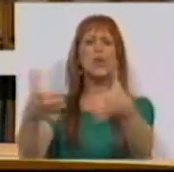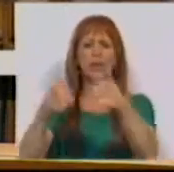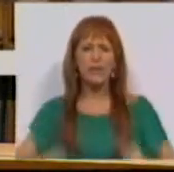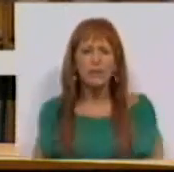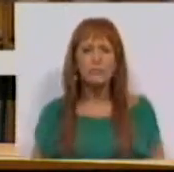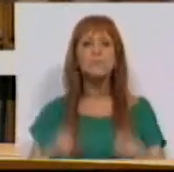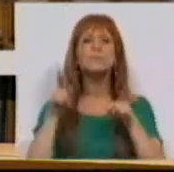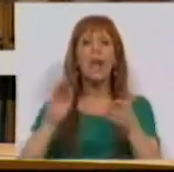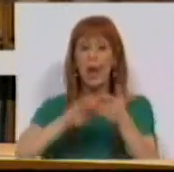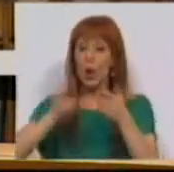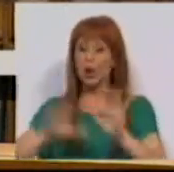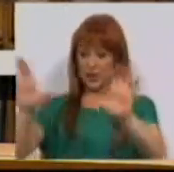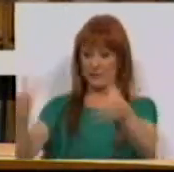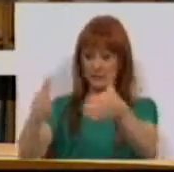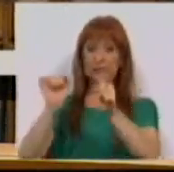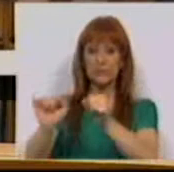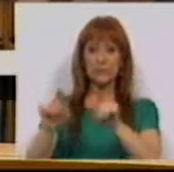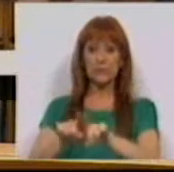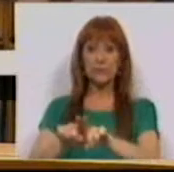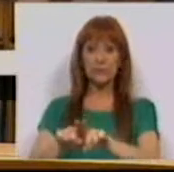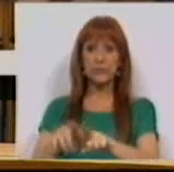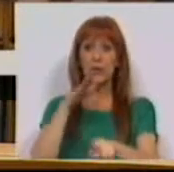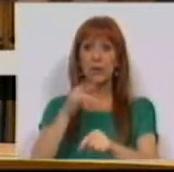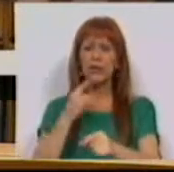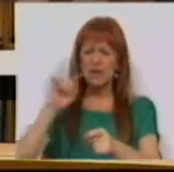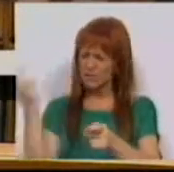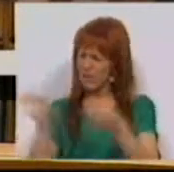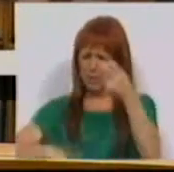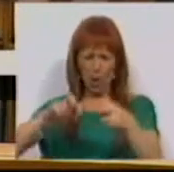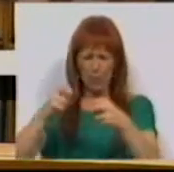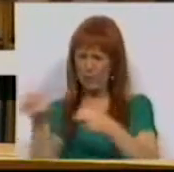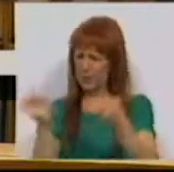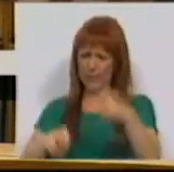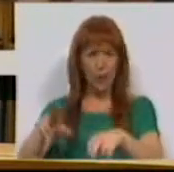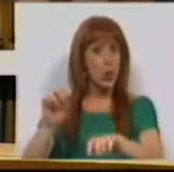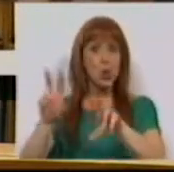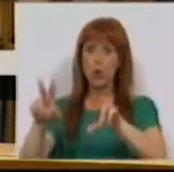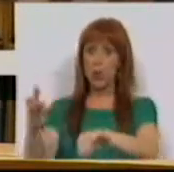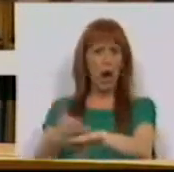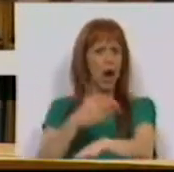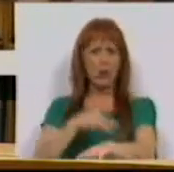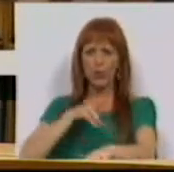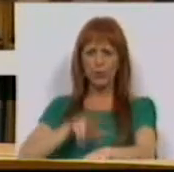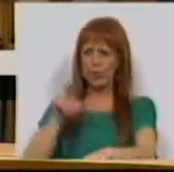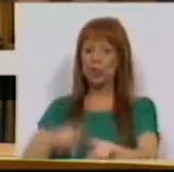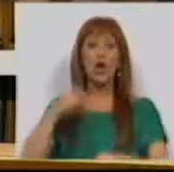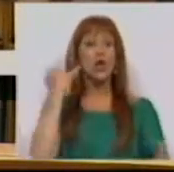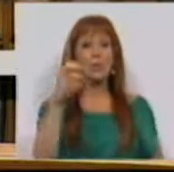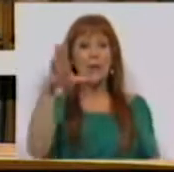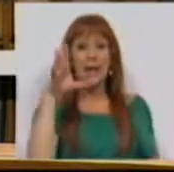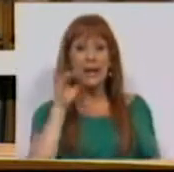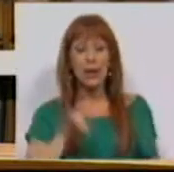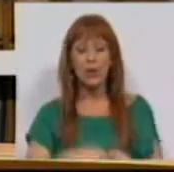coletiva. A contratação coletiva tem sofrido revés como nunca aconteceu no nosso país. Em